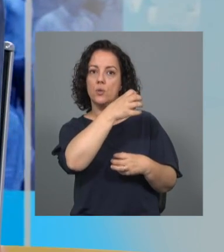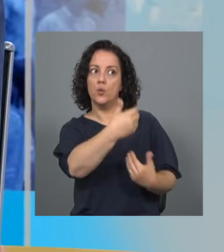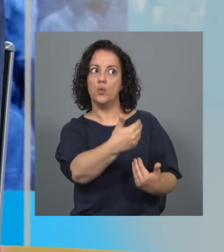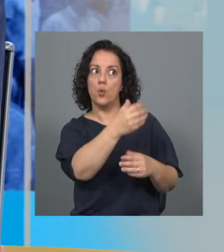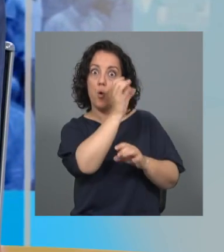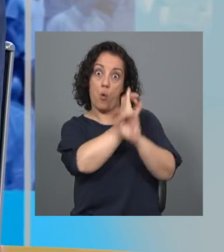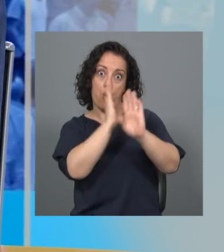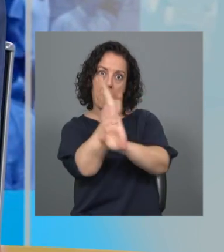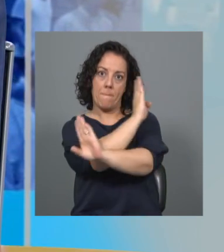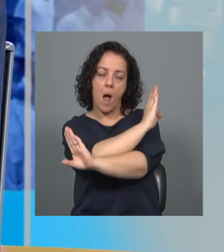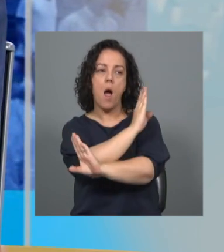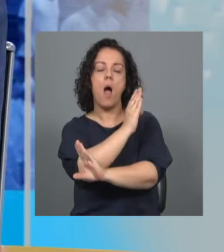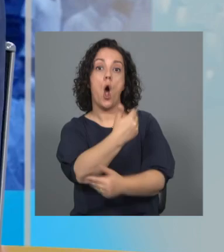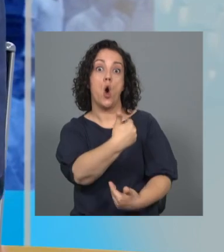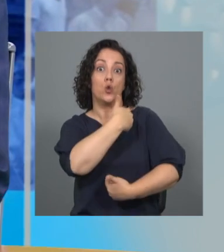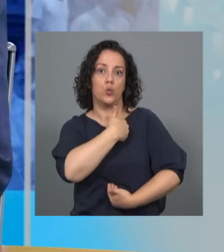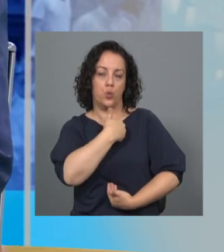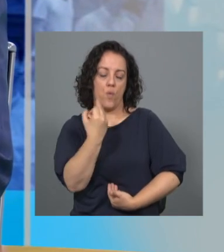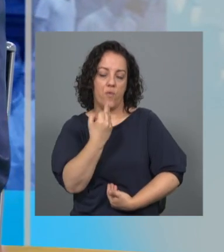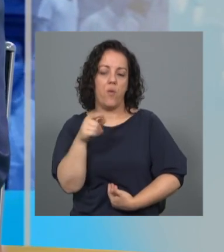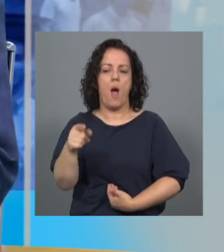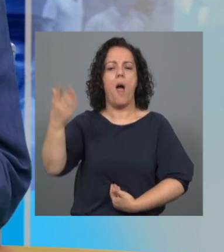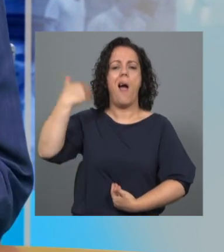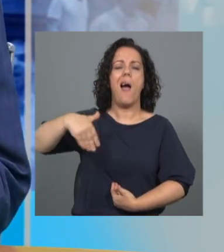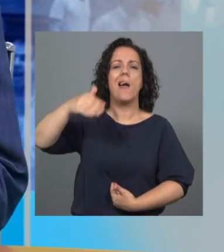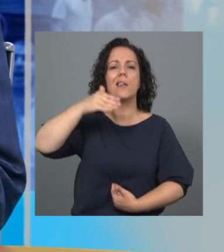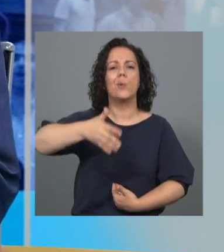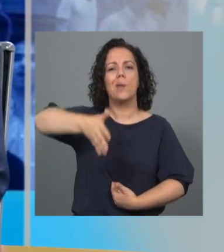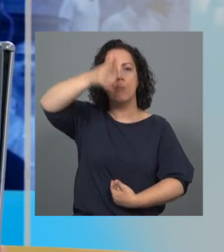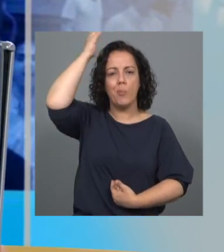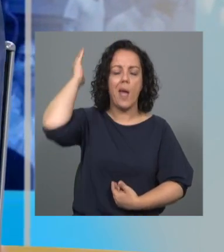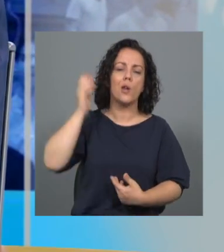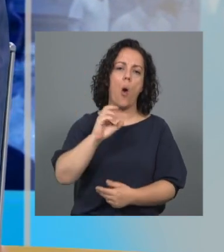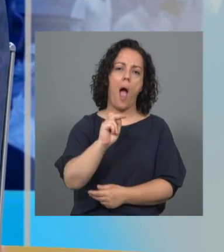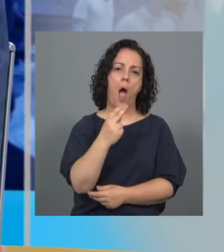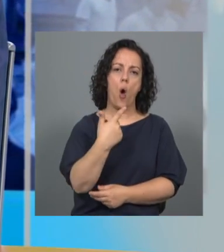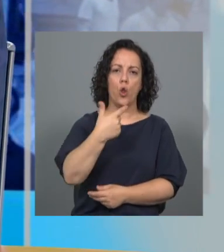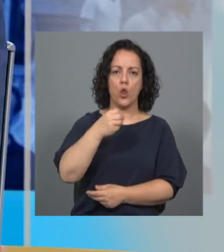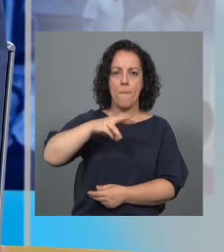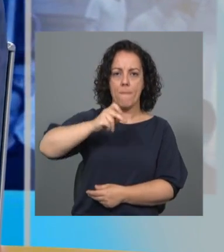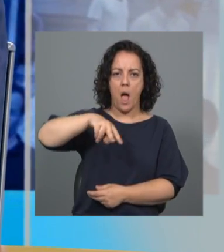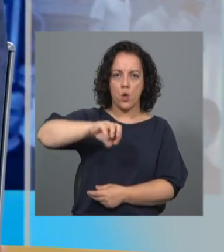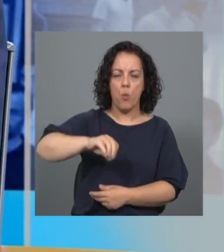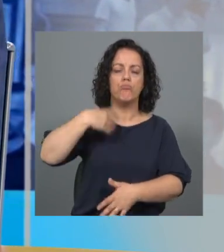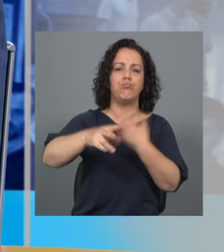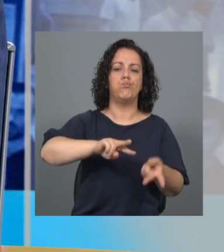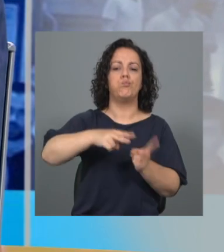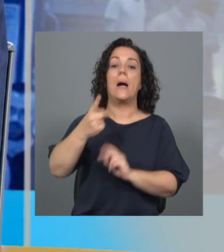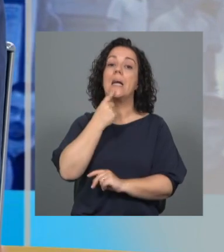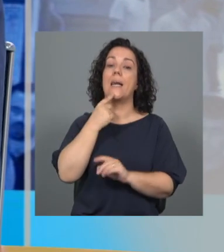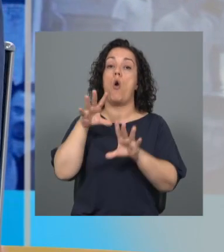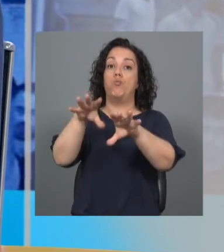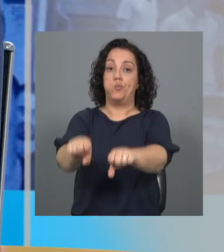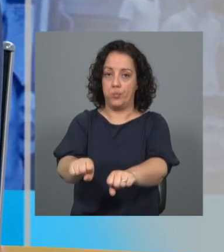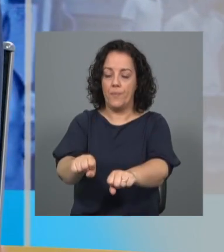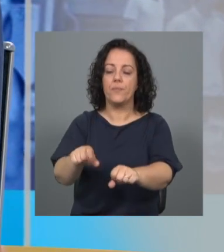que este território, portanto, que tinha sido o Império Otomano, tinha passado a ser um protetorado, neste caso britânico, fosse